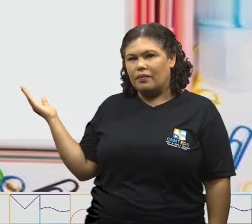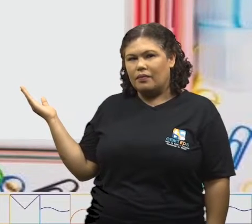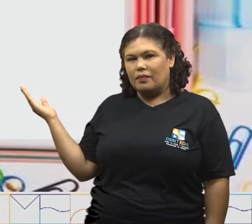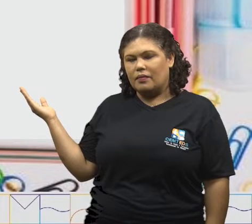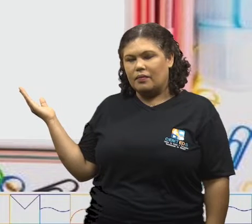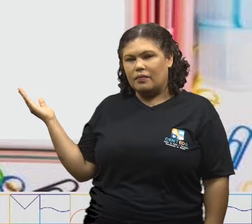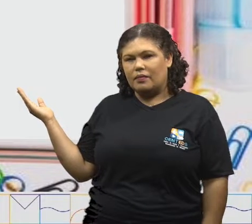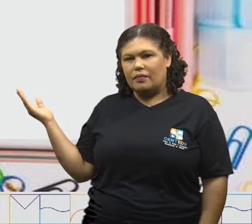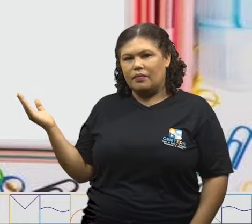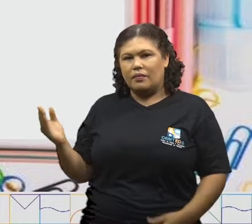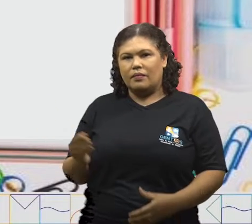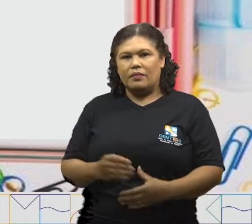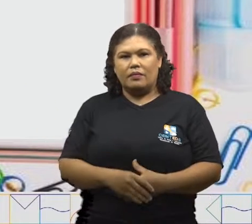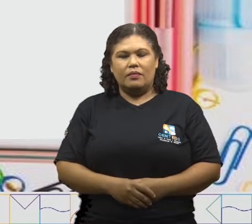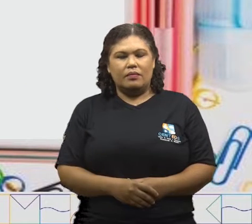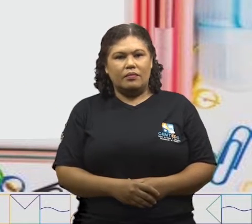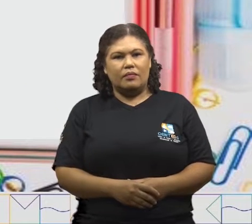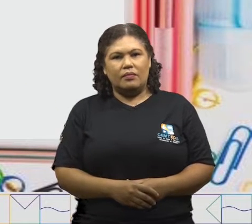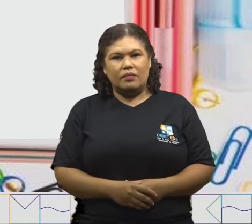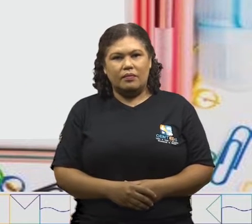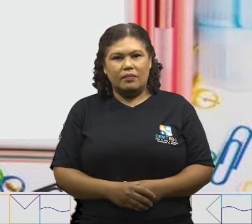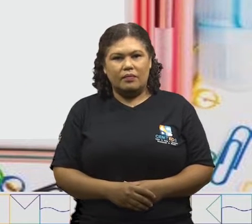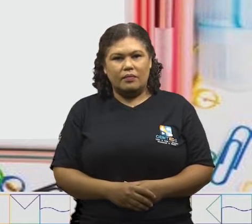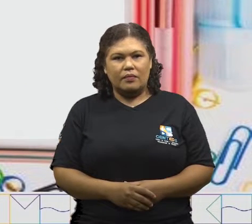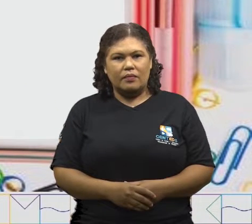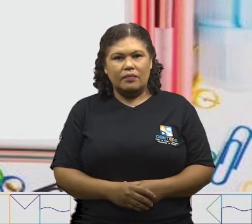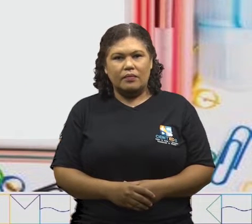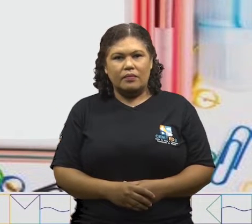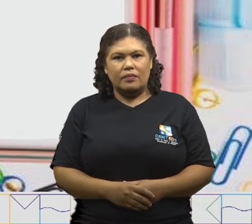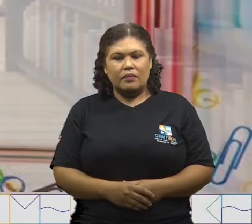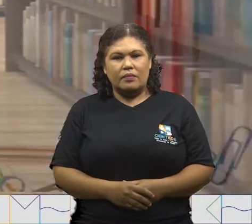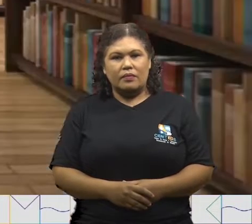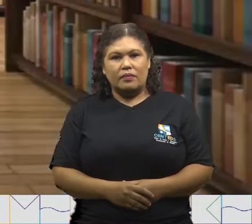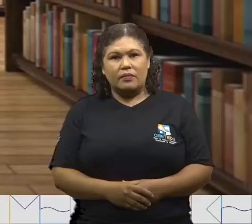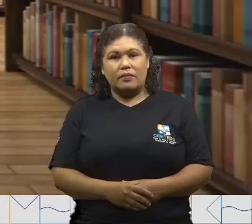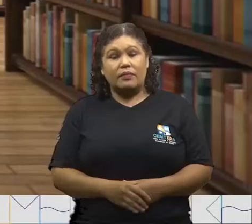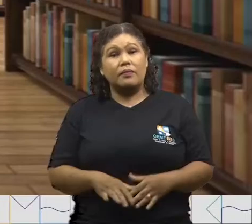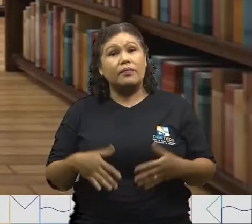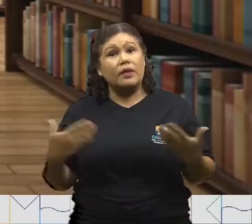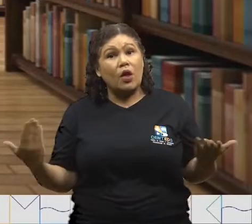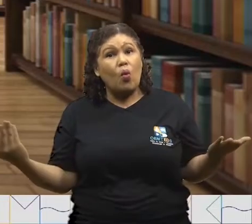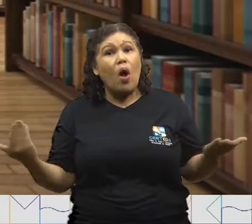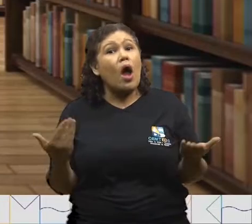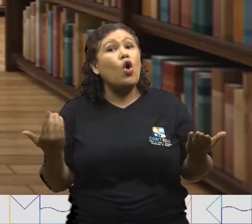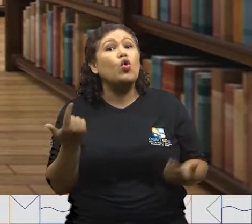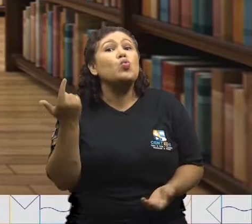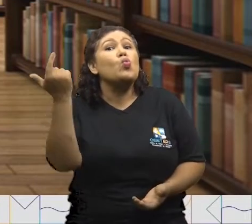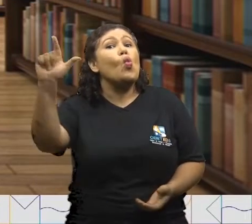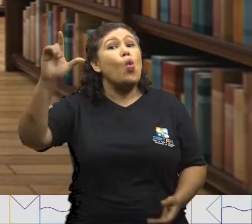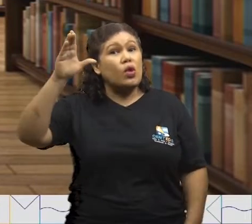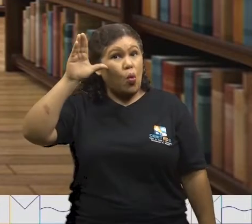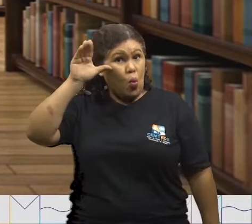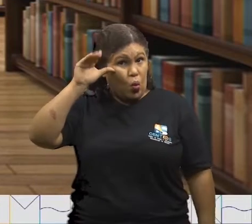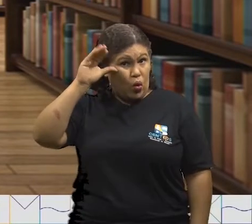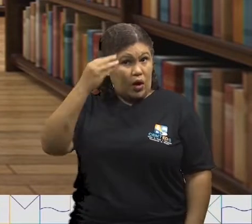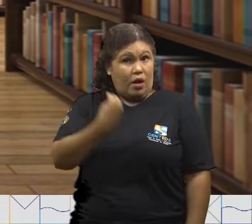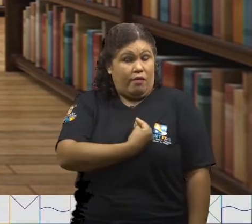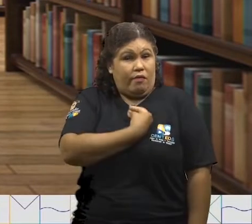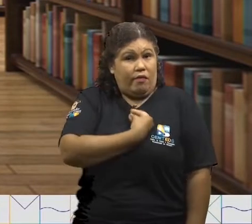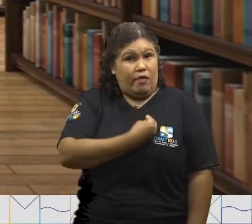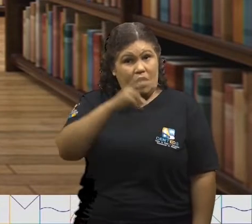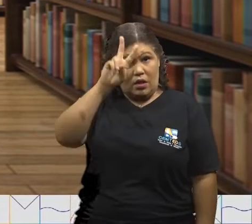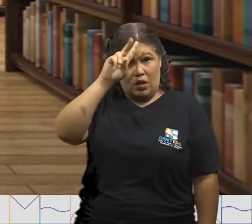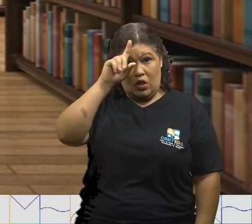5. As formigas não têm orelhas. Vamos lá para a próxima